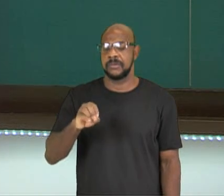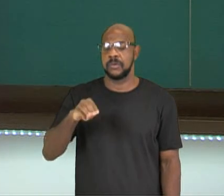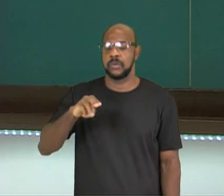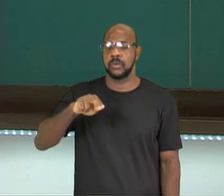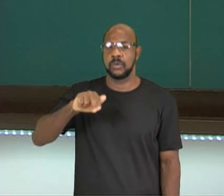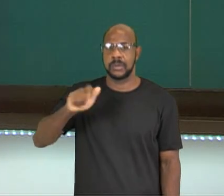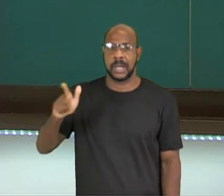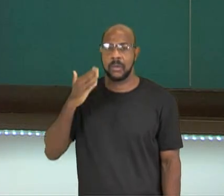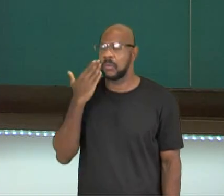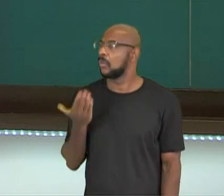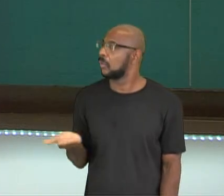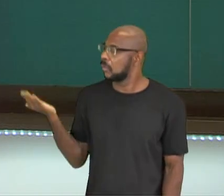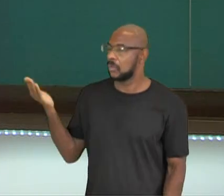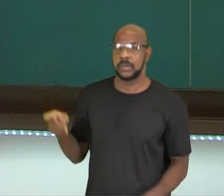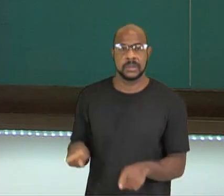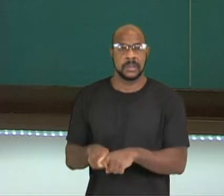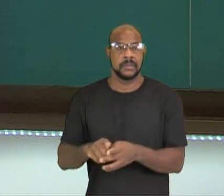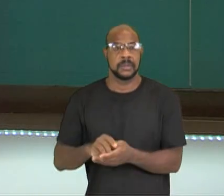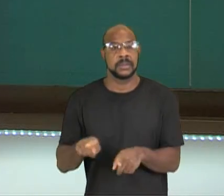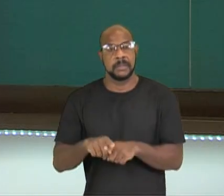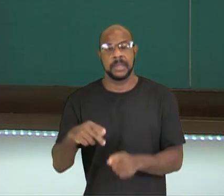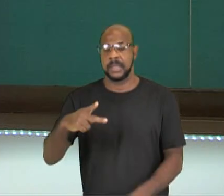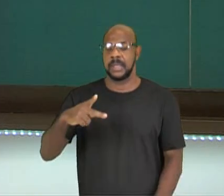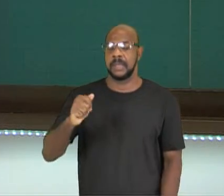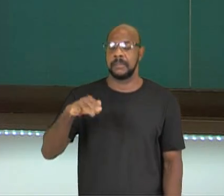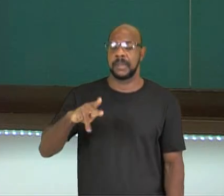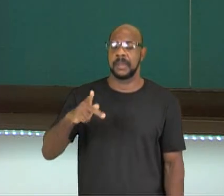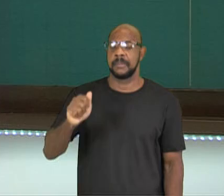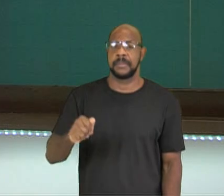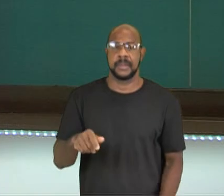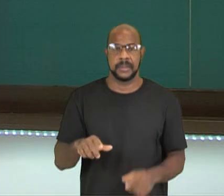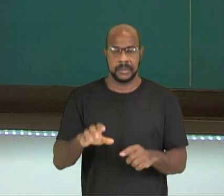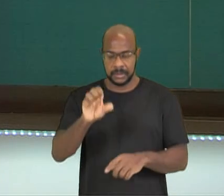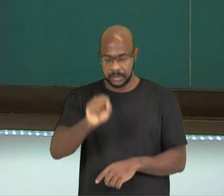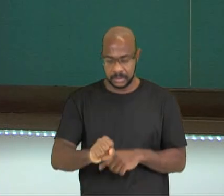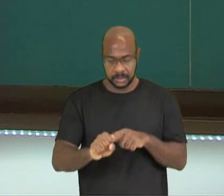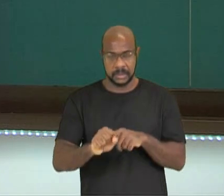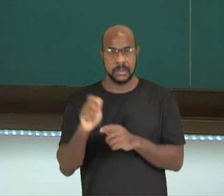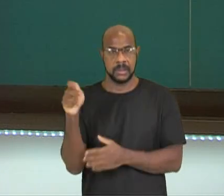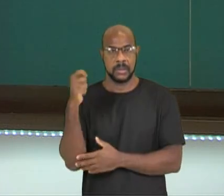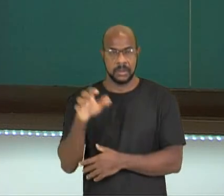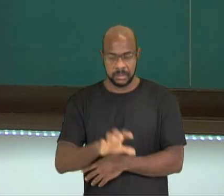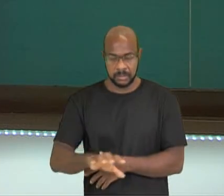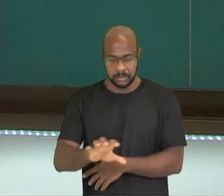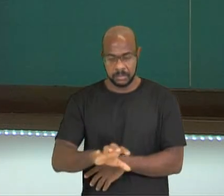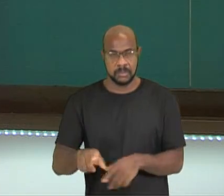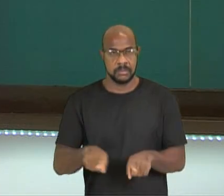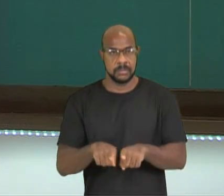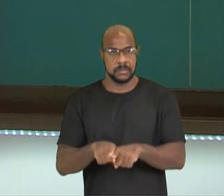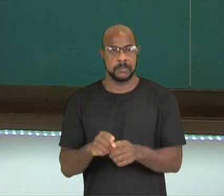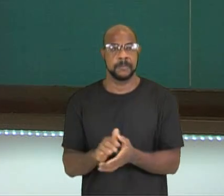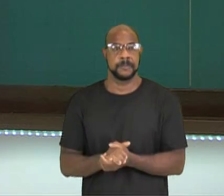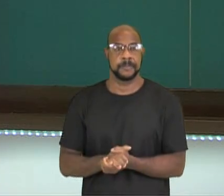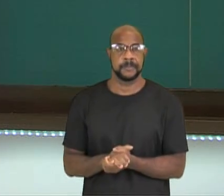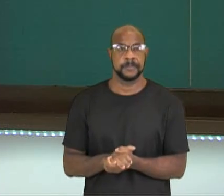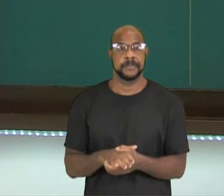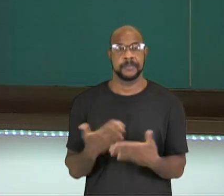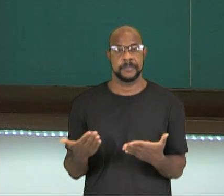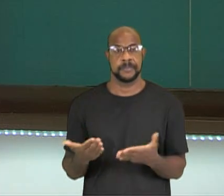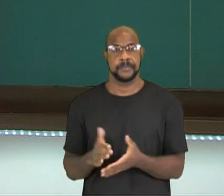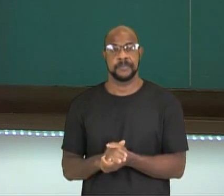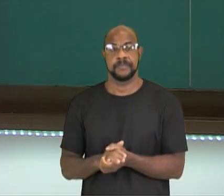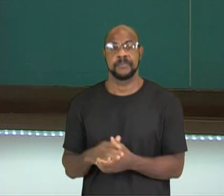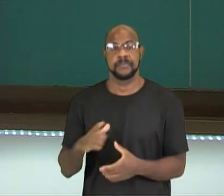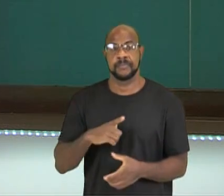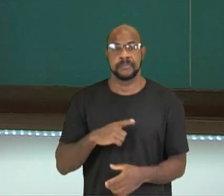tinha sido classificado como Pampa ou Planície Sul-Rio-Grandense, né? Agora é Planalto Uruguaio Sul-Rio-Grandense. Lá nós vamos